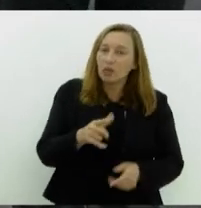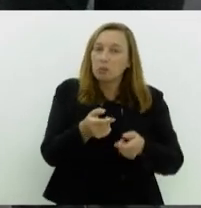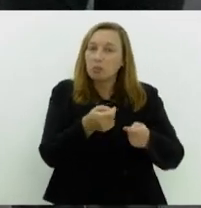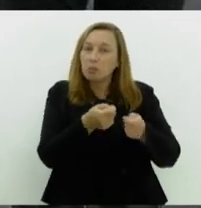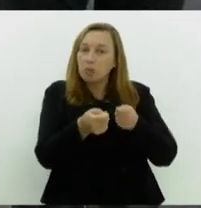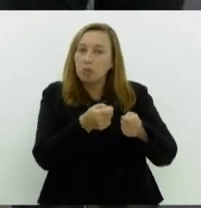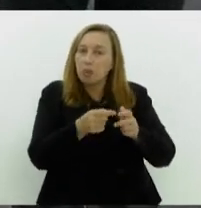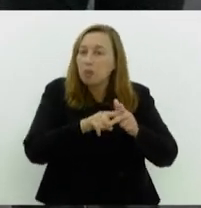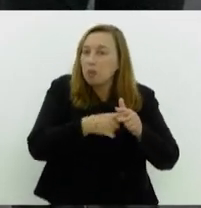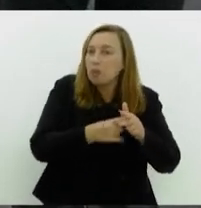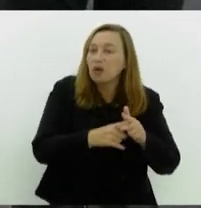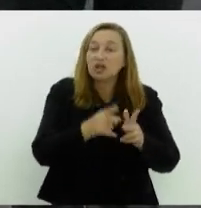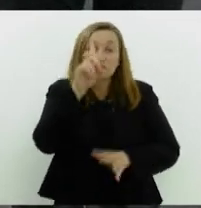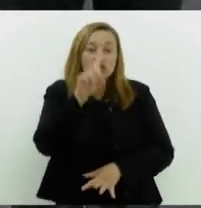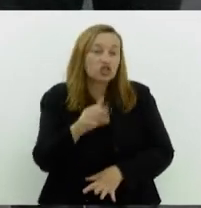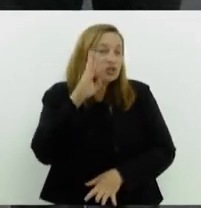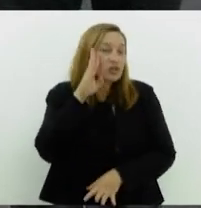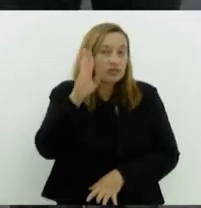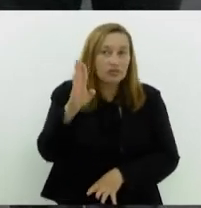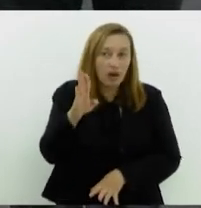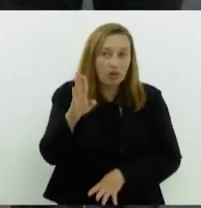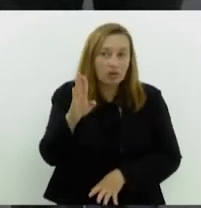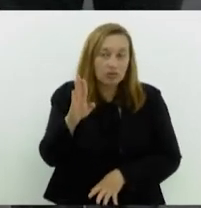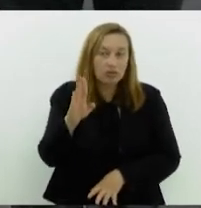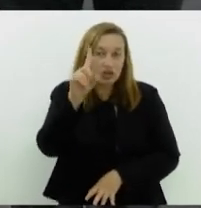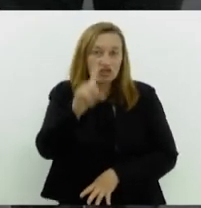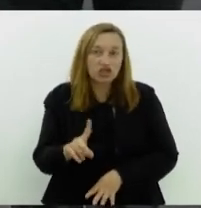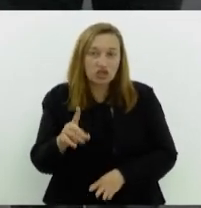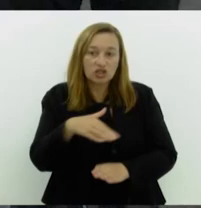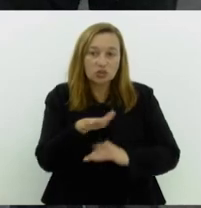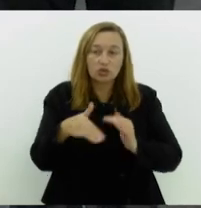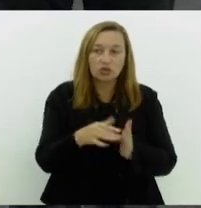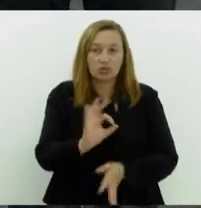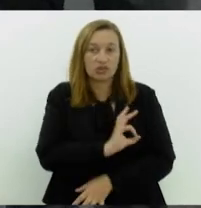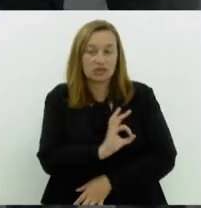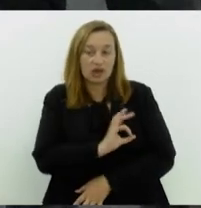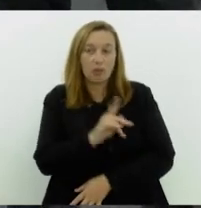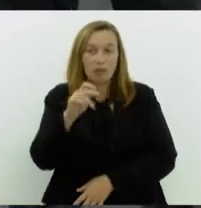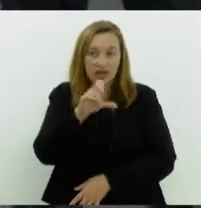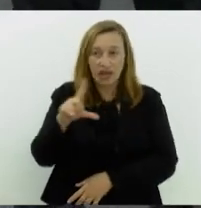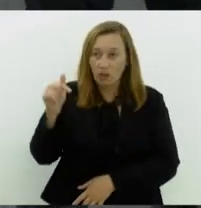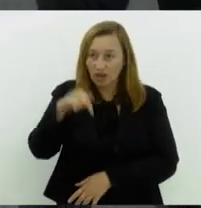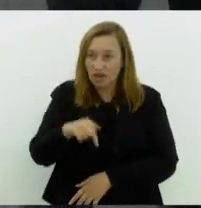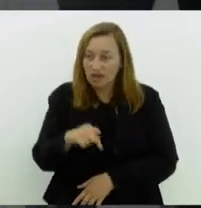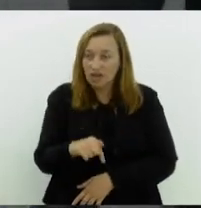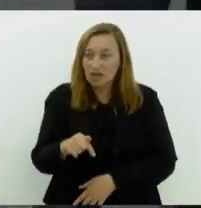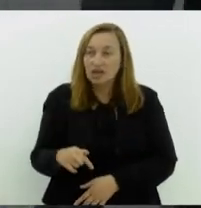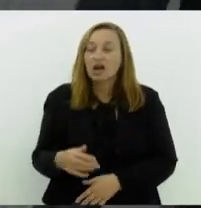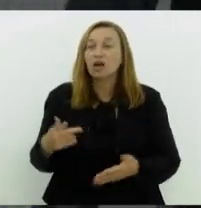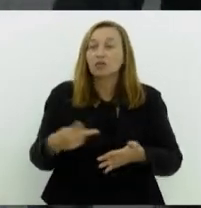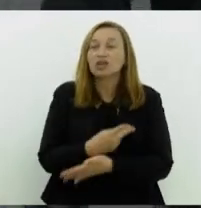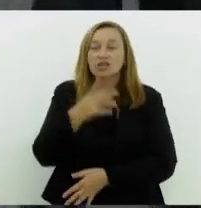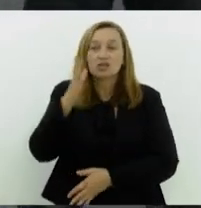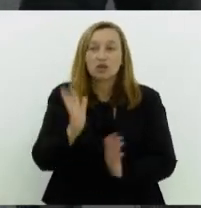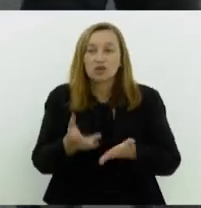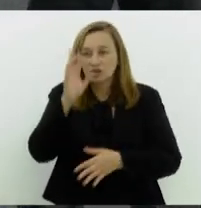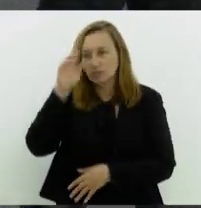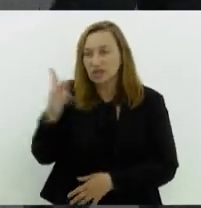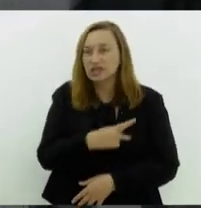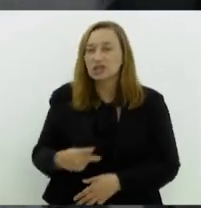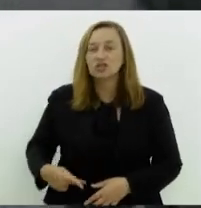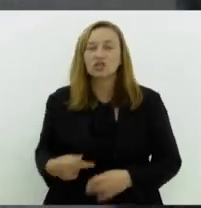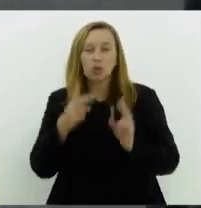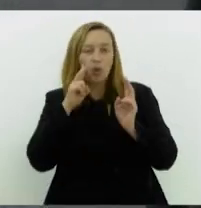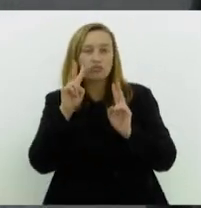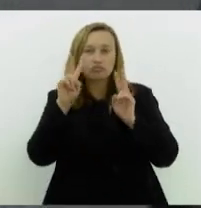que é fundamental e legítimo de todos os policiais penais aqui. O que está acontecendo hoje, senhor presidente, se eu olhar ali, a gente